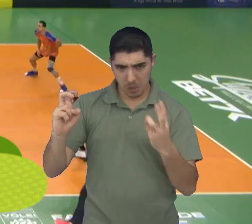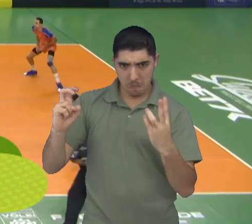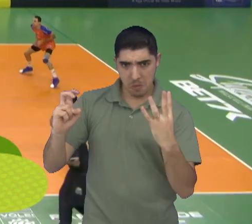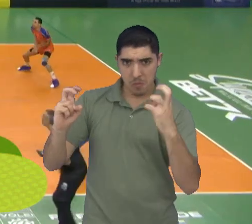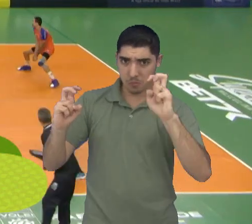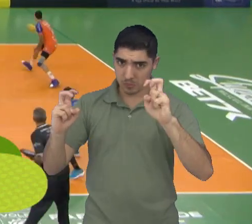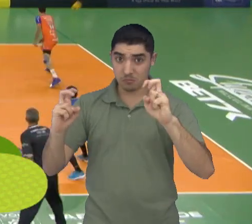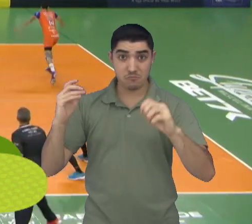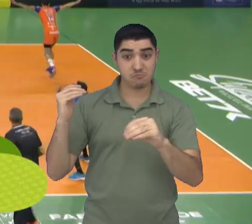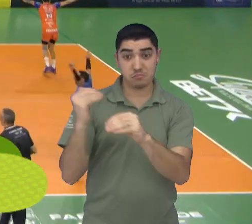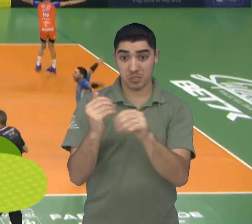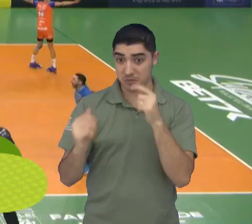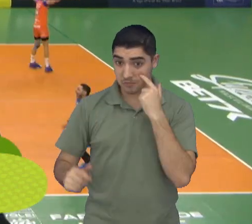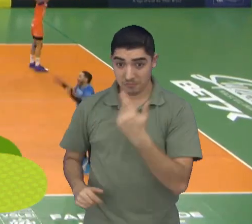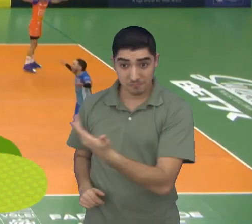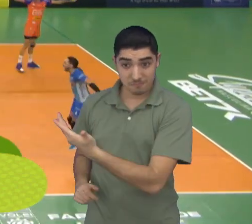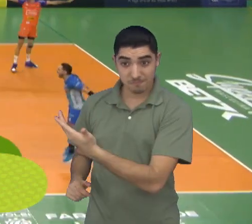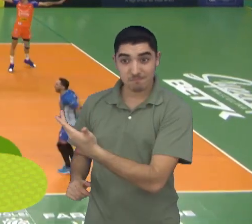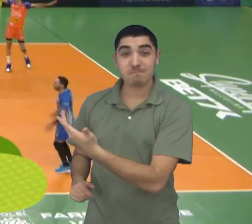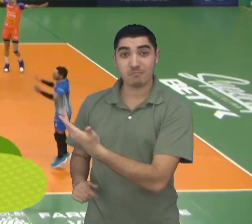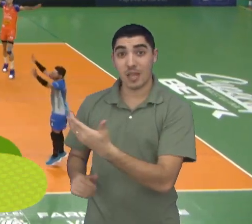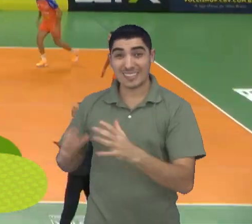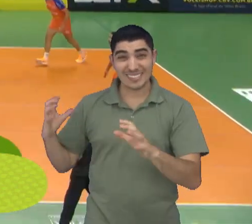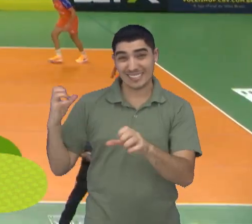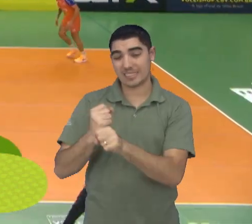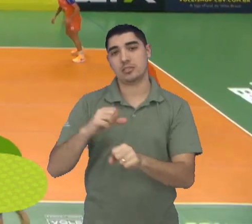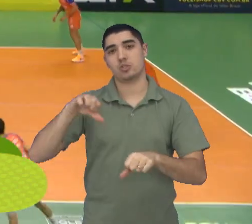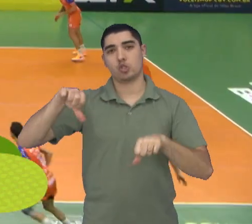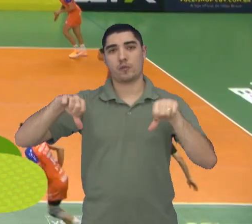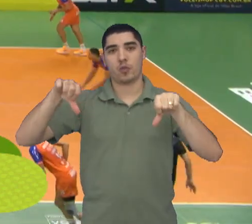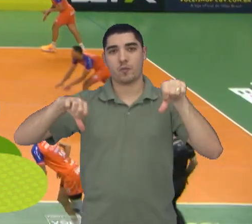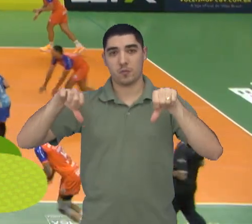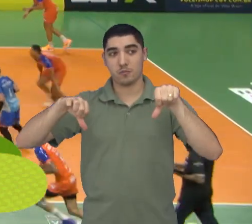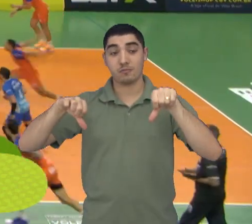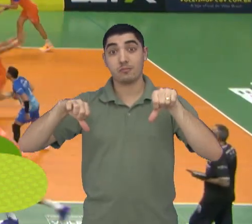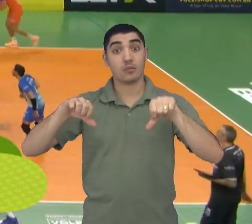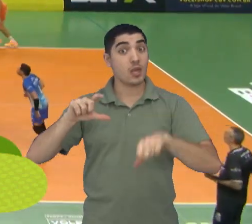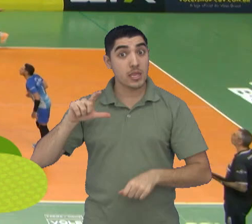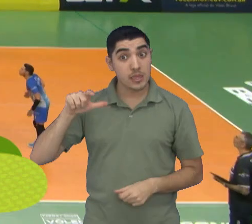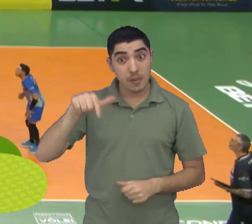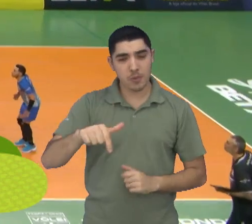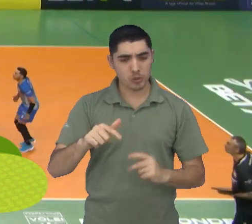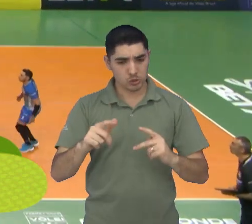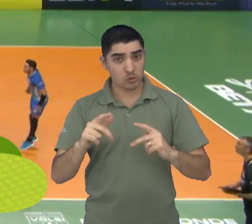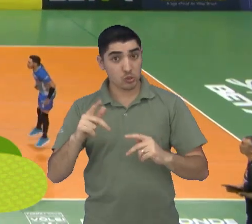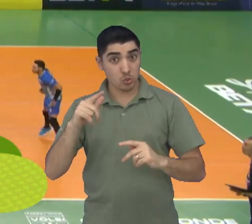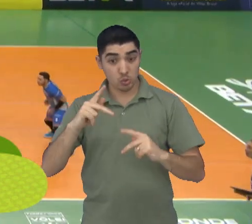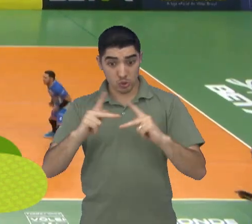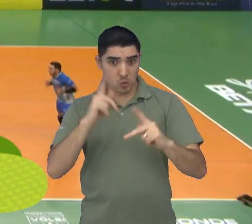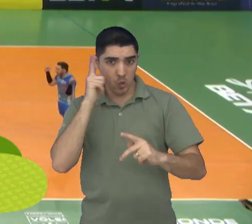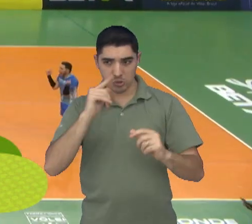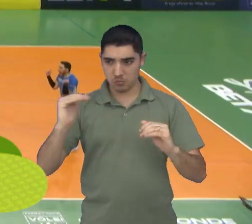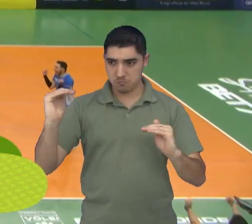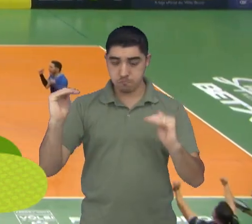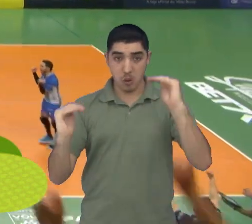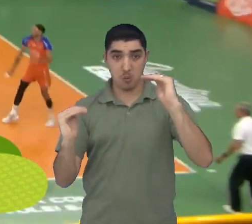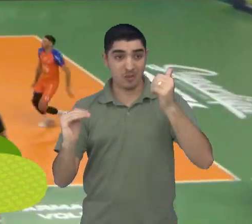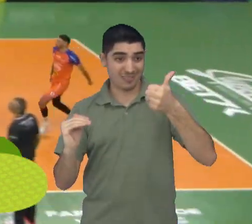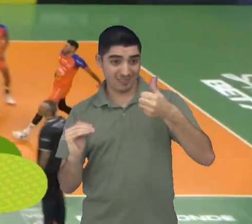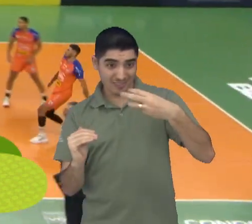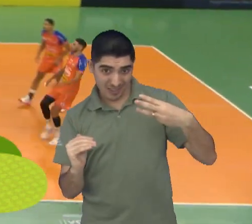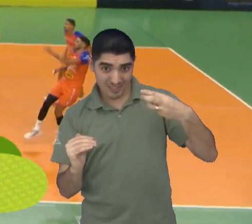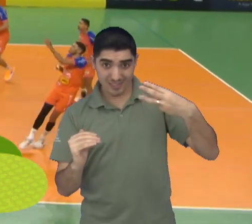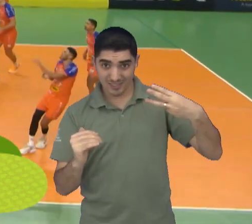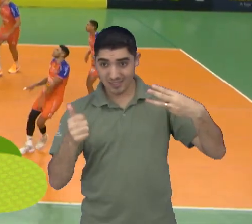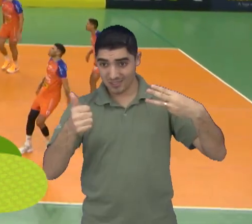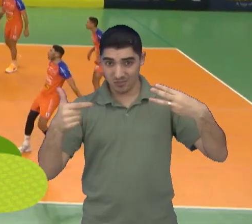empataram a partida pela primeira vez em 9-9. E depois, viraram o jogo com Douglas, 13-12.